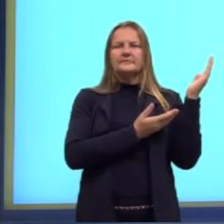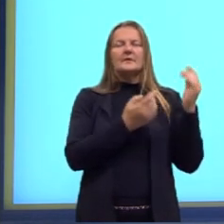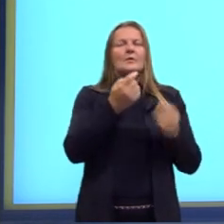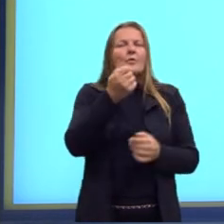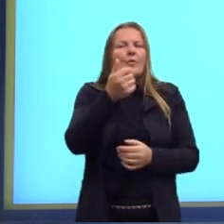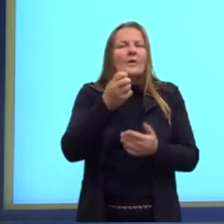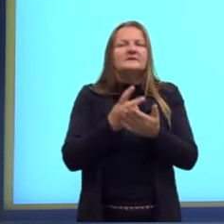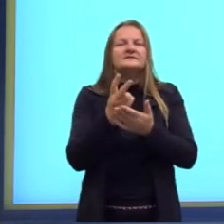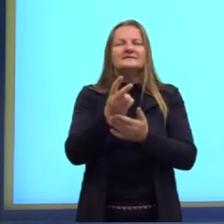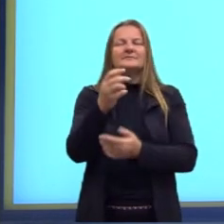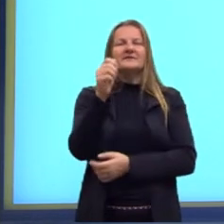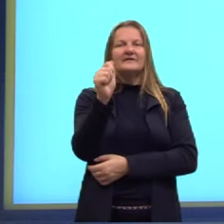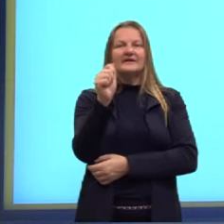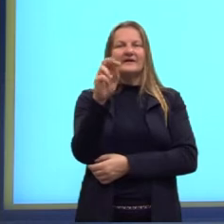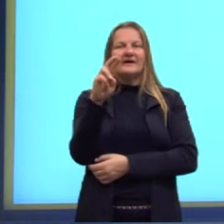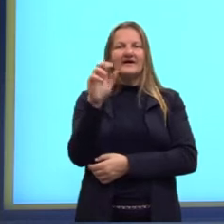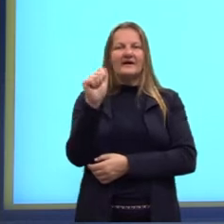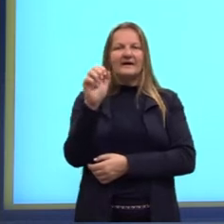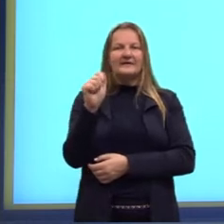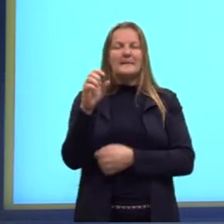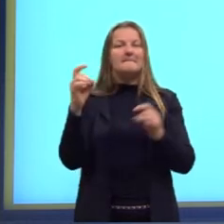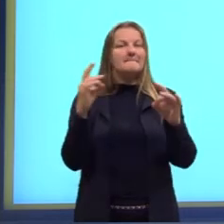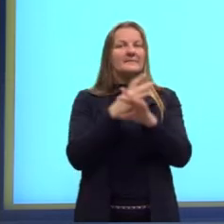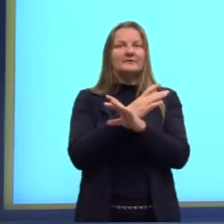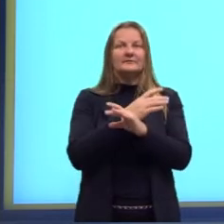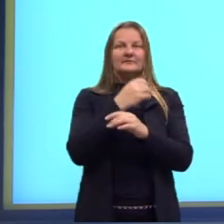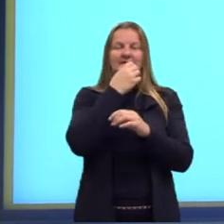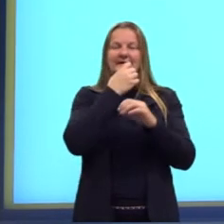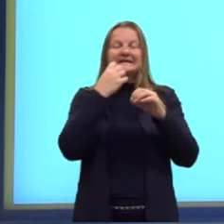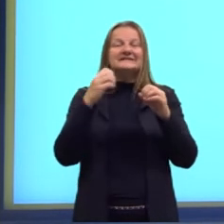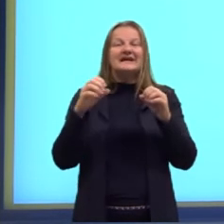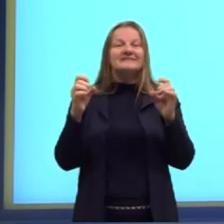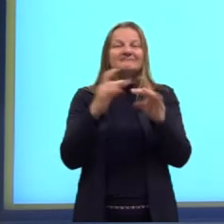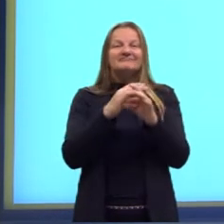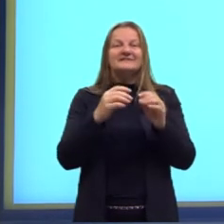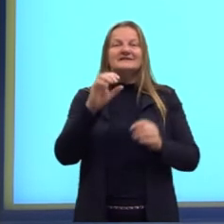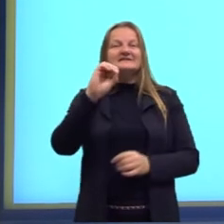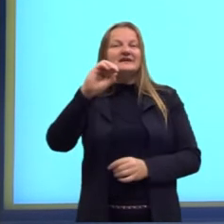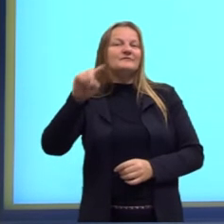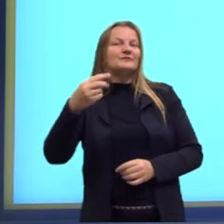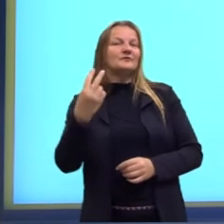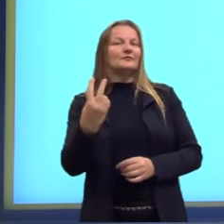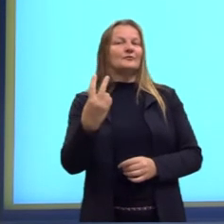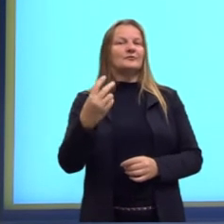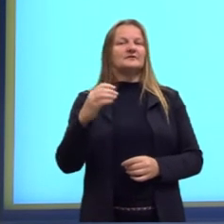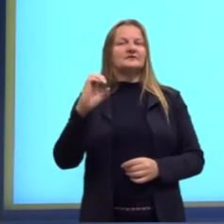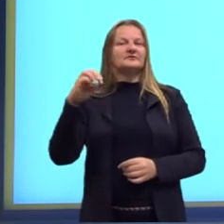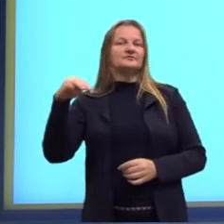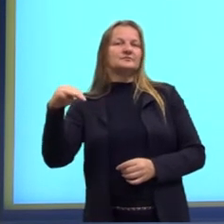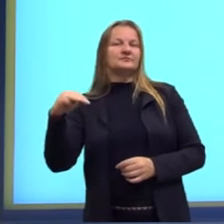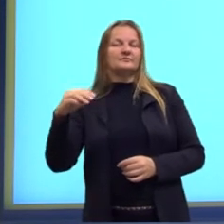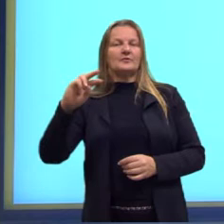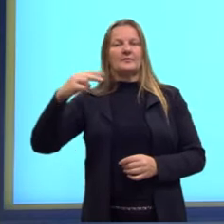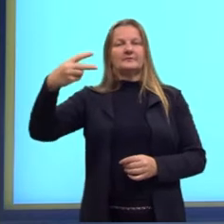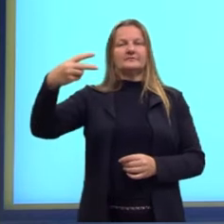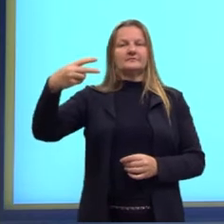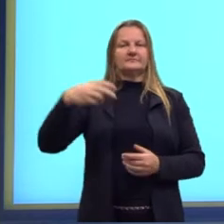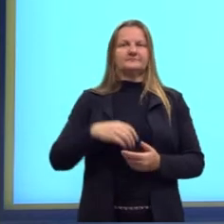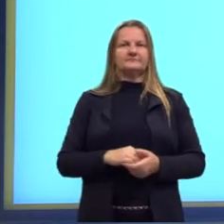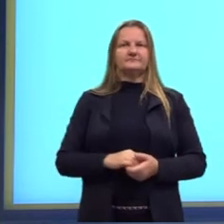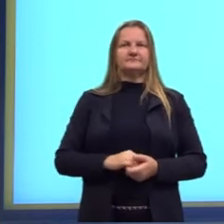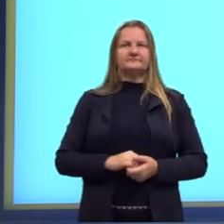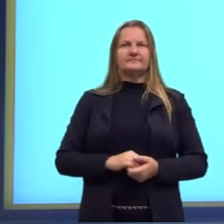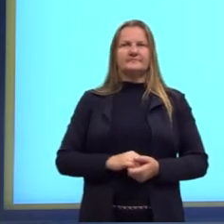já vem pronto ela já já chega né para vocês assim a 0,2 cm ao quadrado